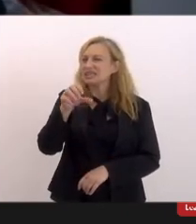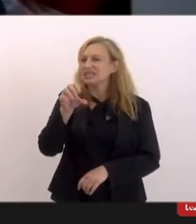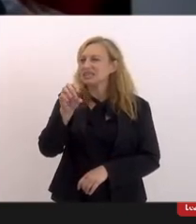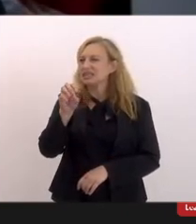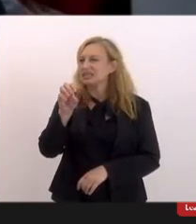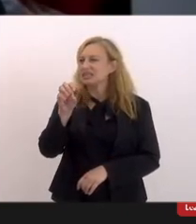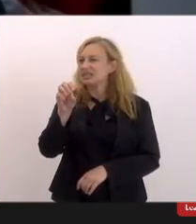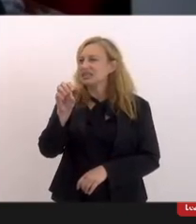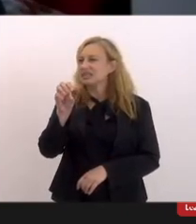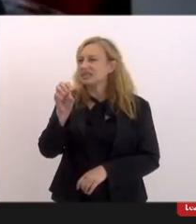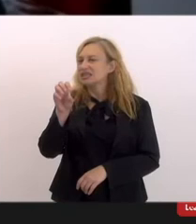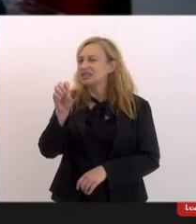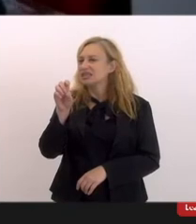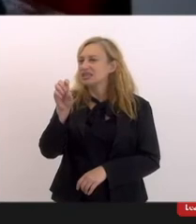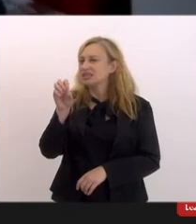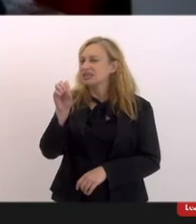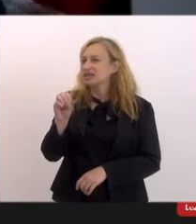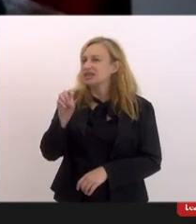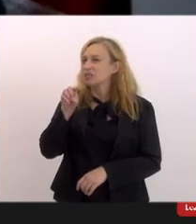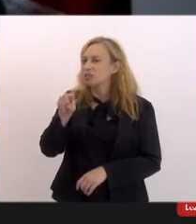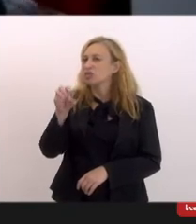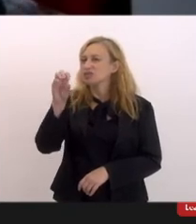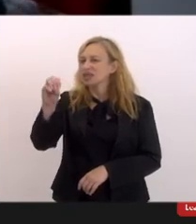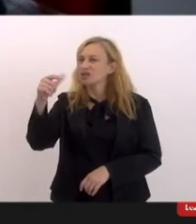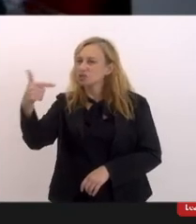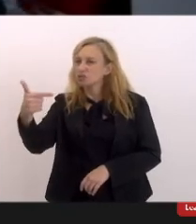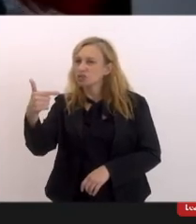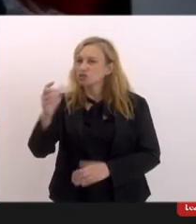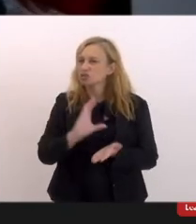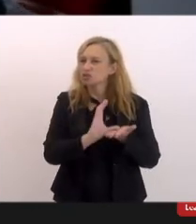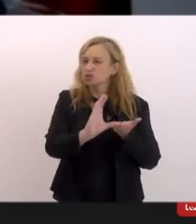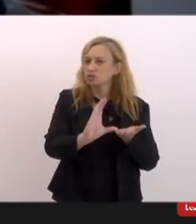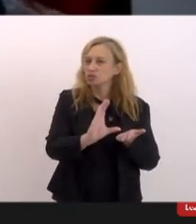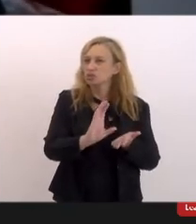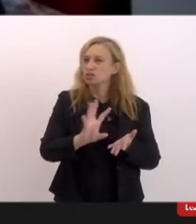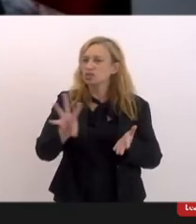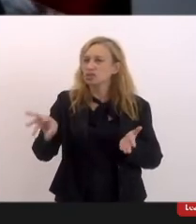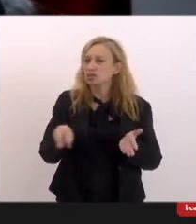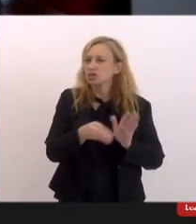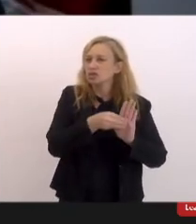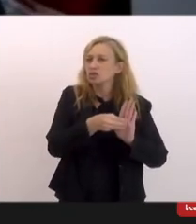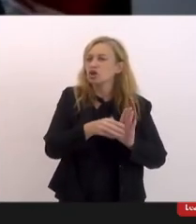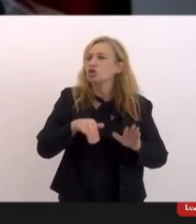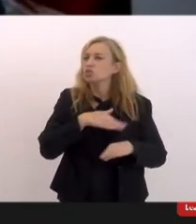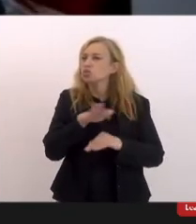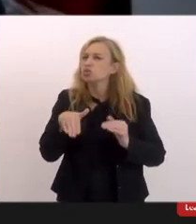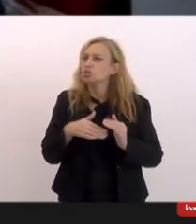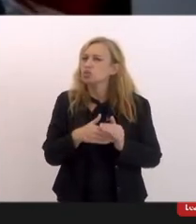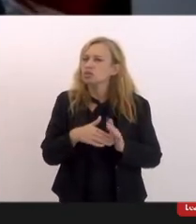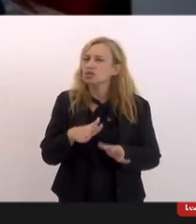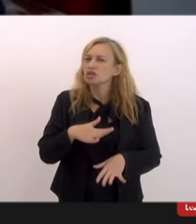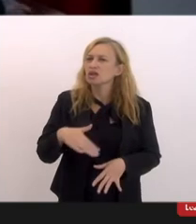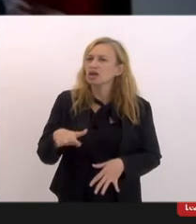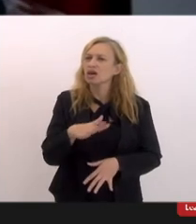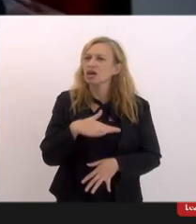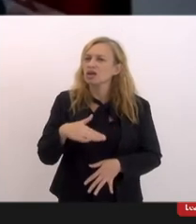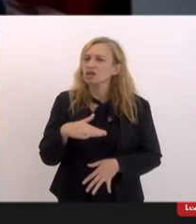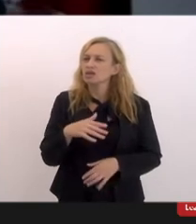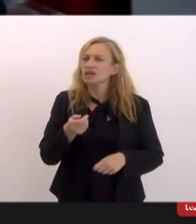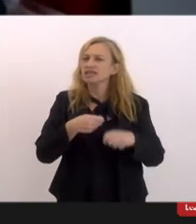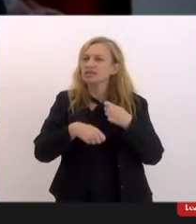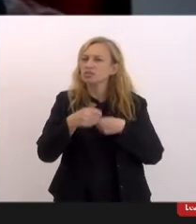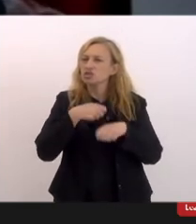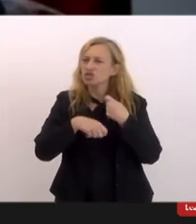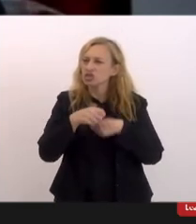70,02 dos recursos Fundeb aplicados. Então, assim, toda a parte